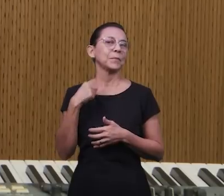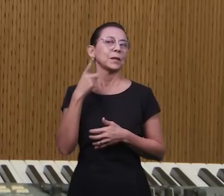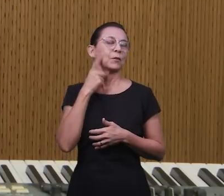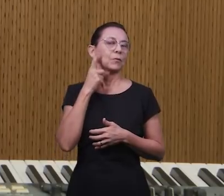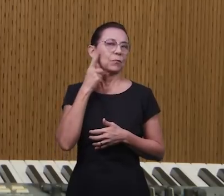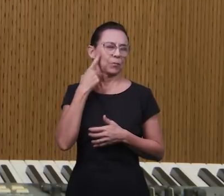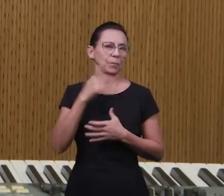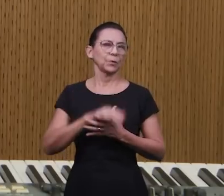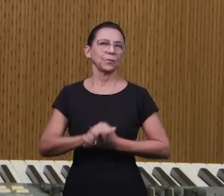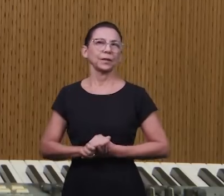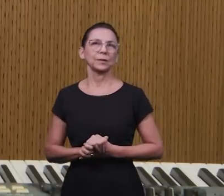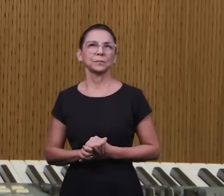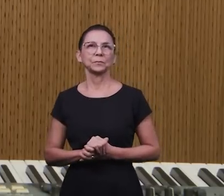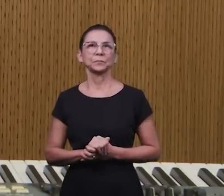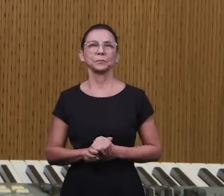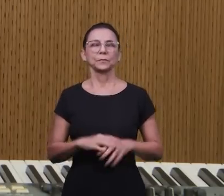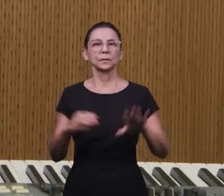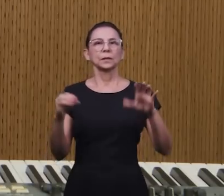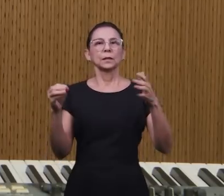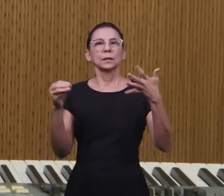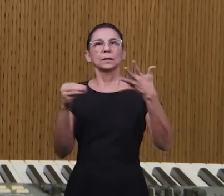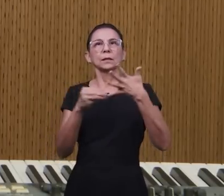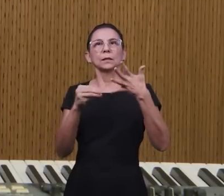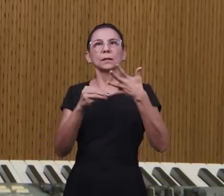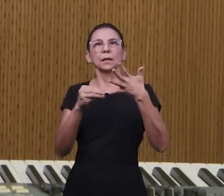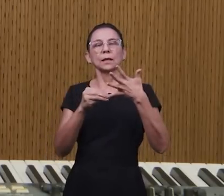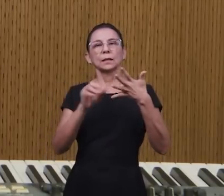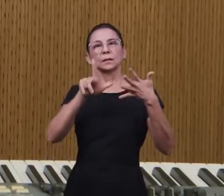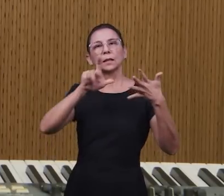primeiro a vogal A. Vogal A.